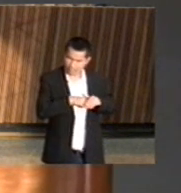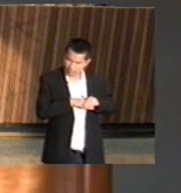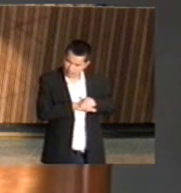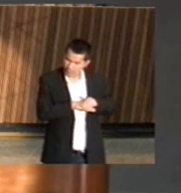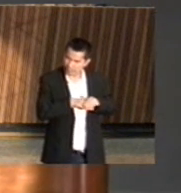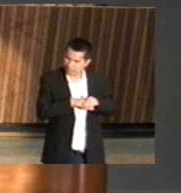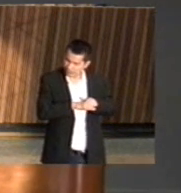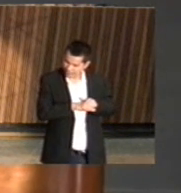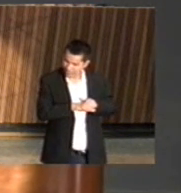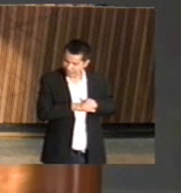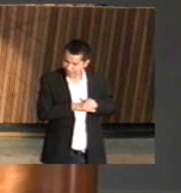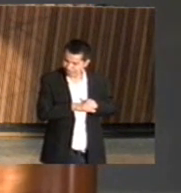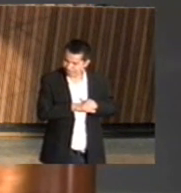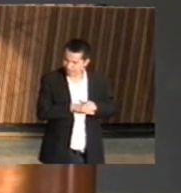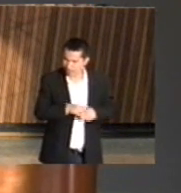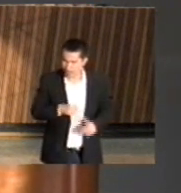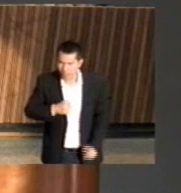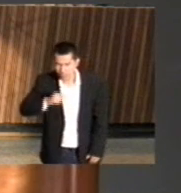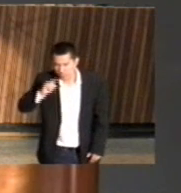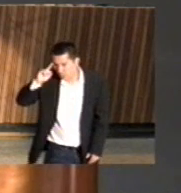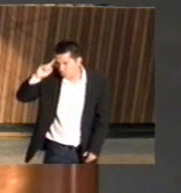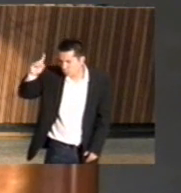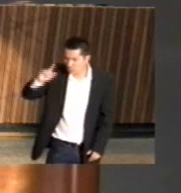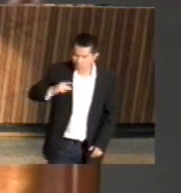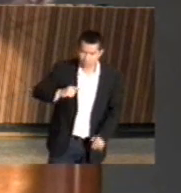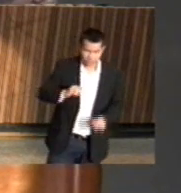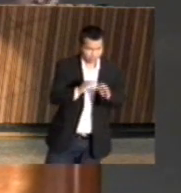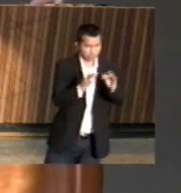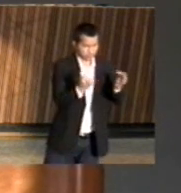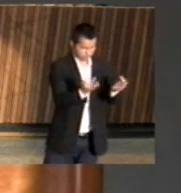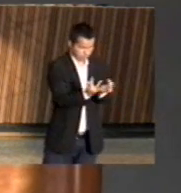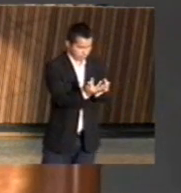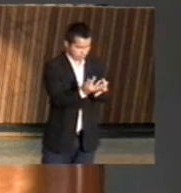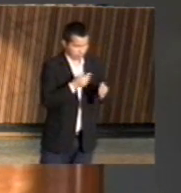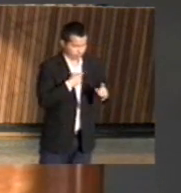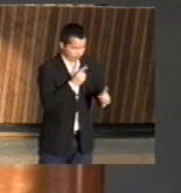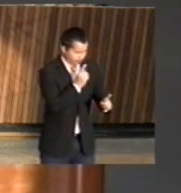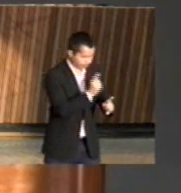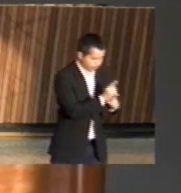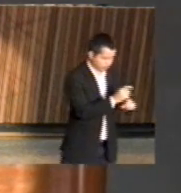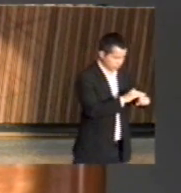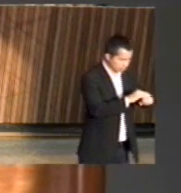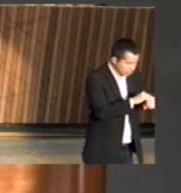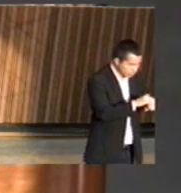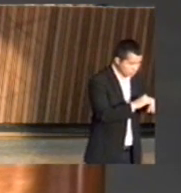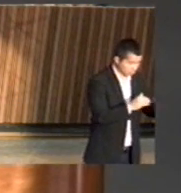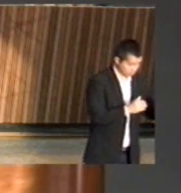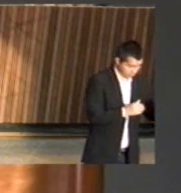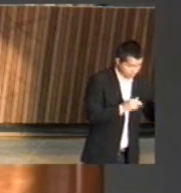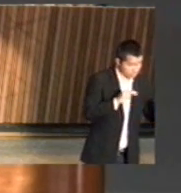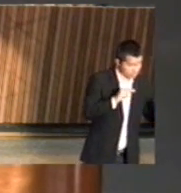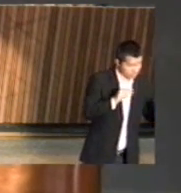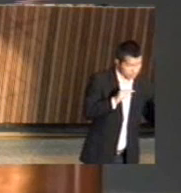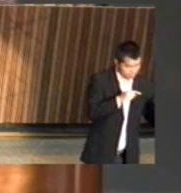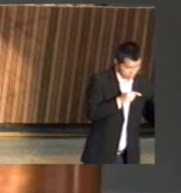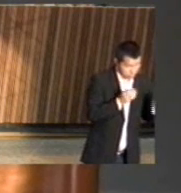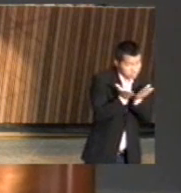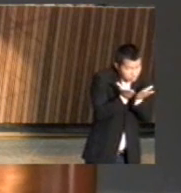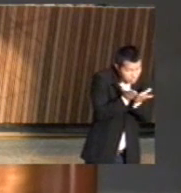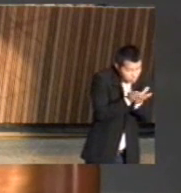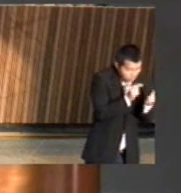seu irmão tem alguma queixa contra você, deixe a sua oferta ali na frente do altar e